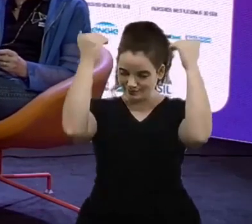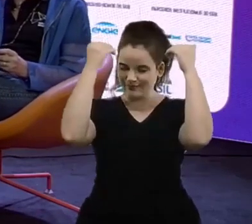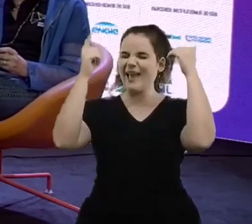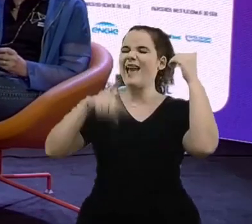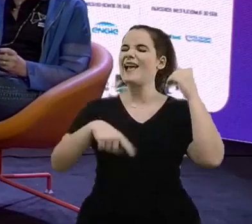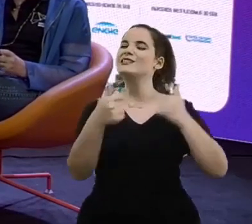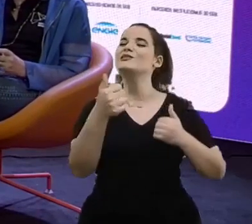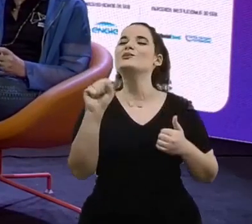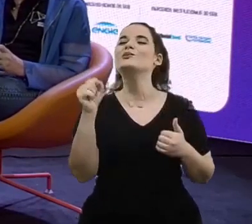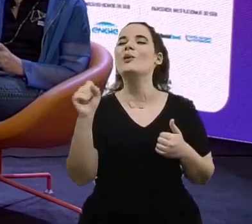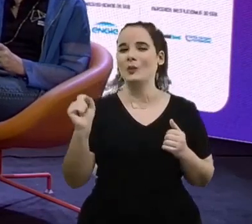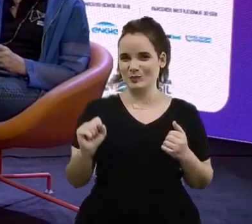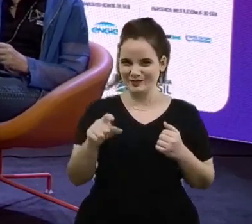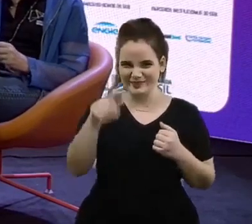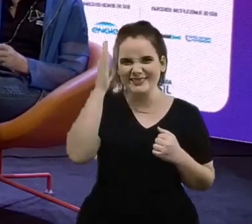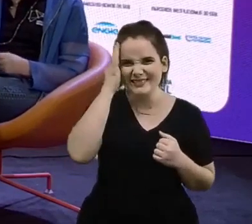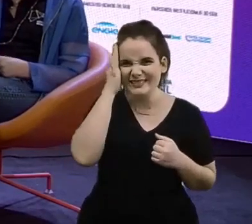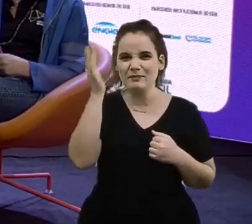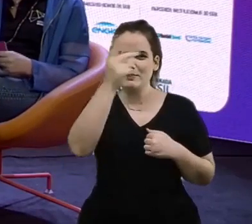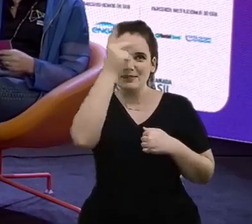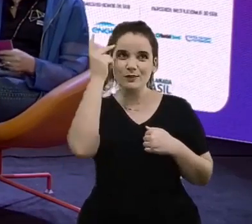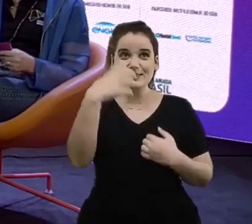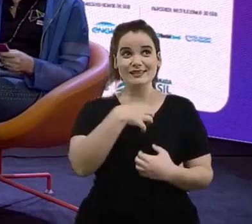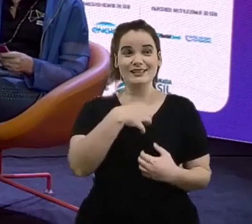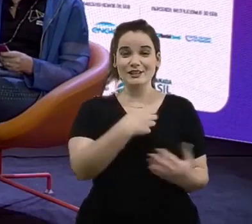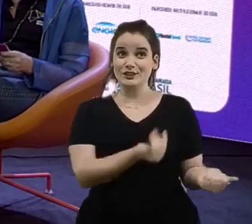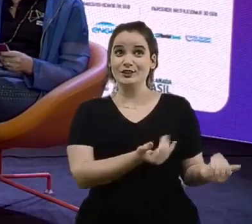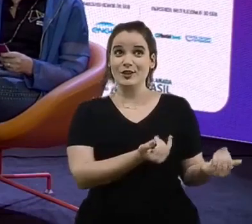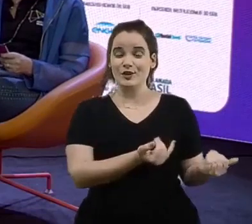acha jovem sempre. E, bem,